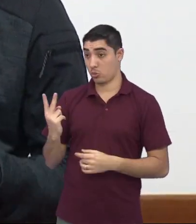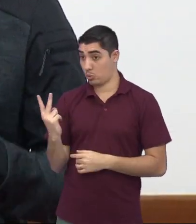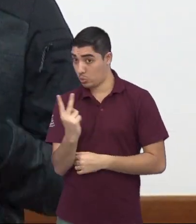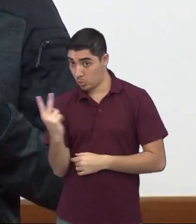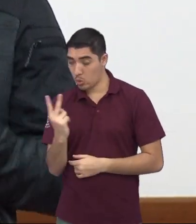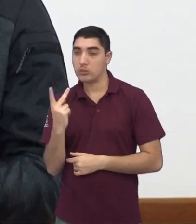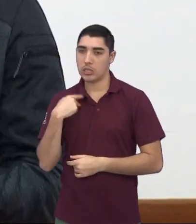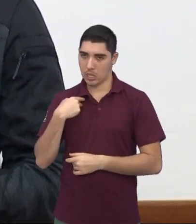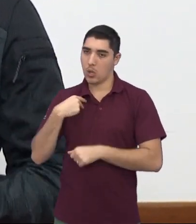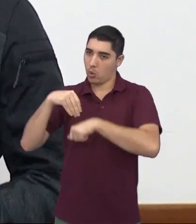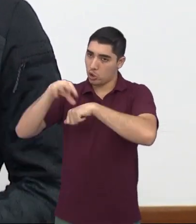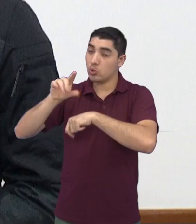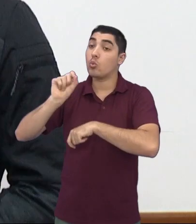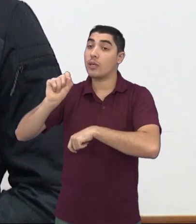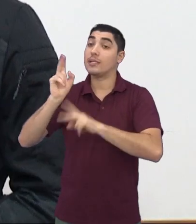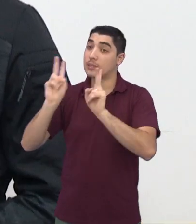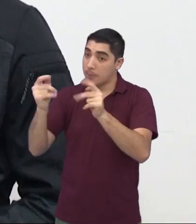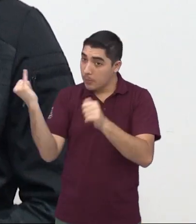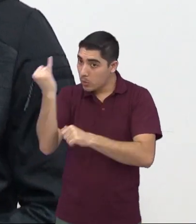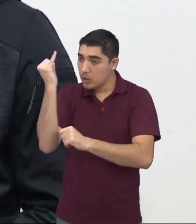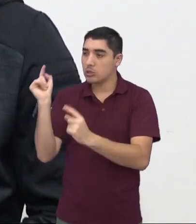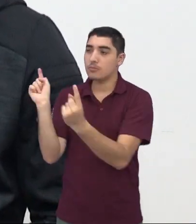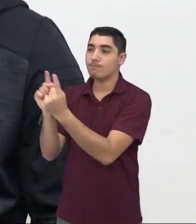recomendaria sempre um médico, né? Porque há